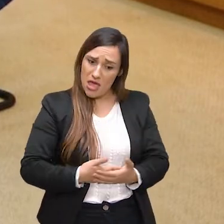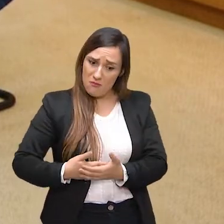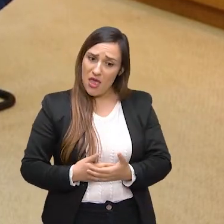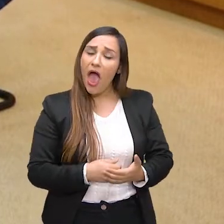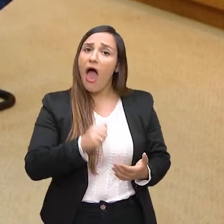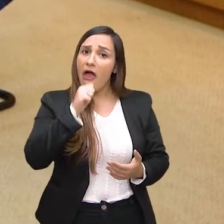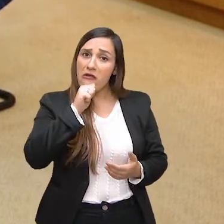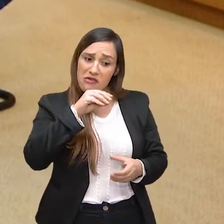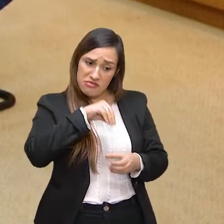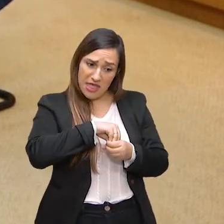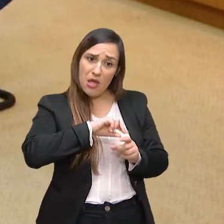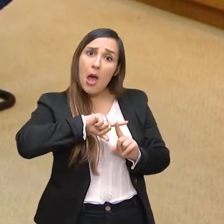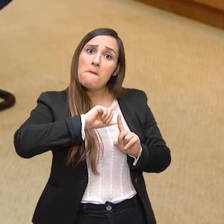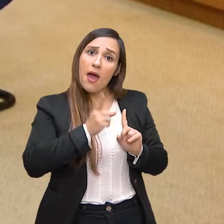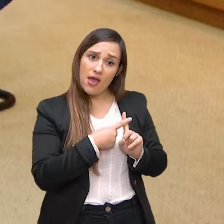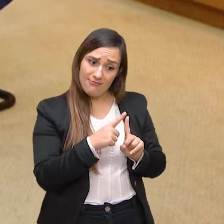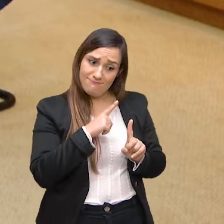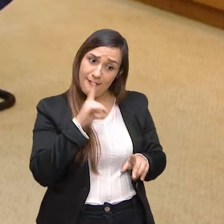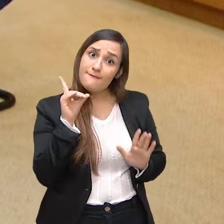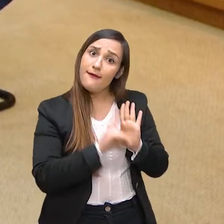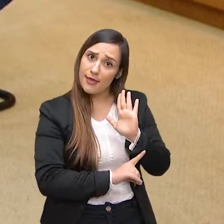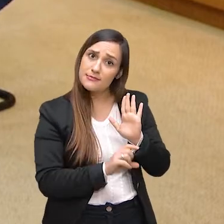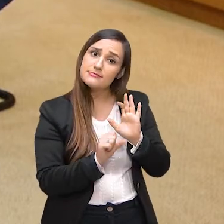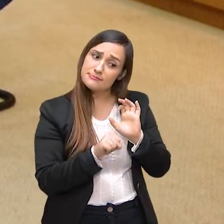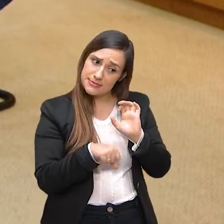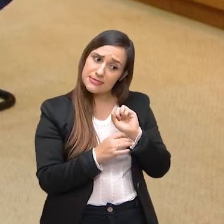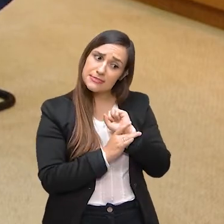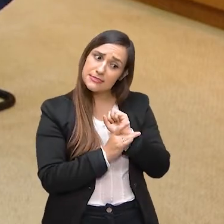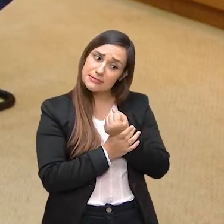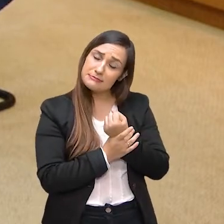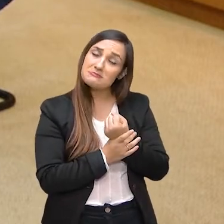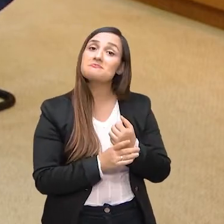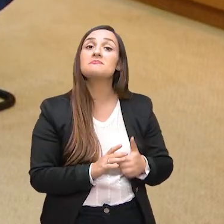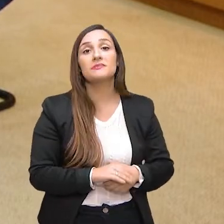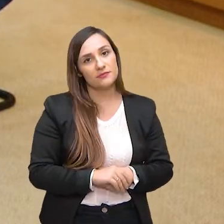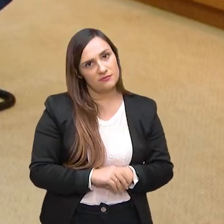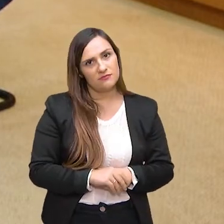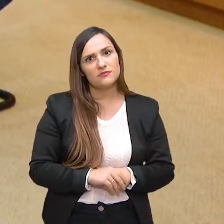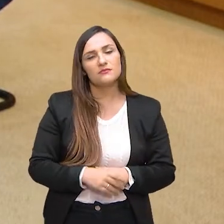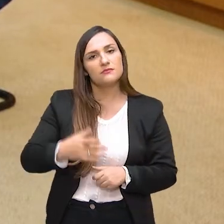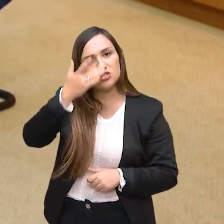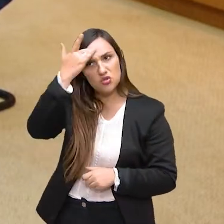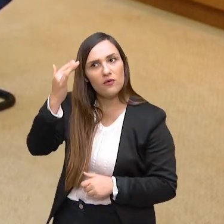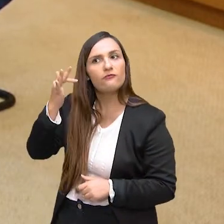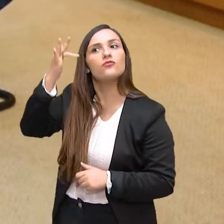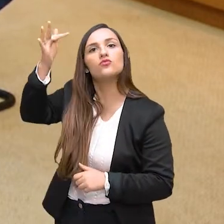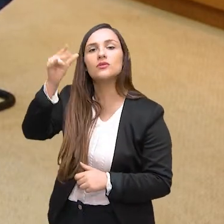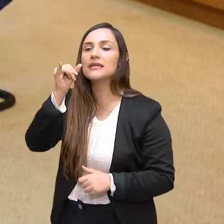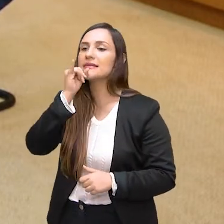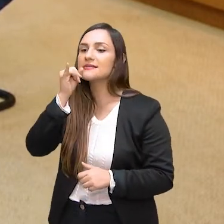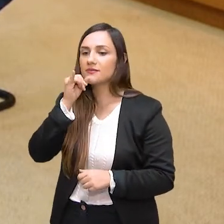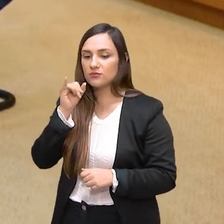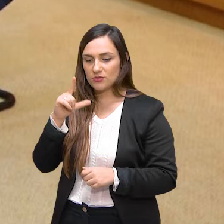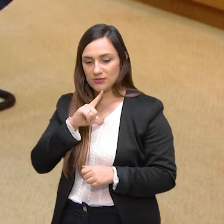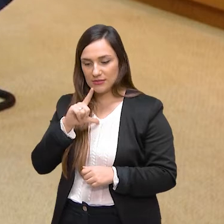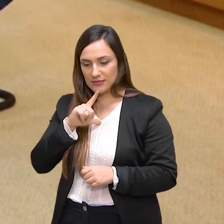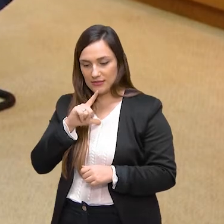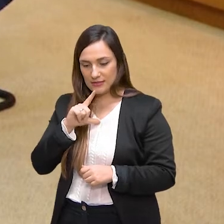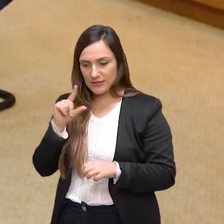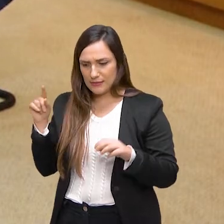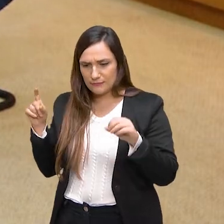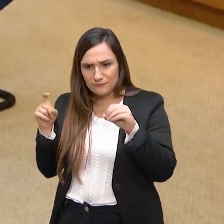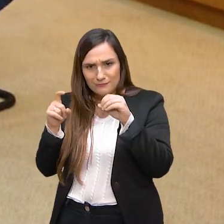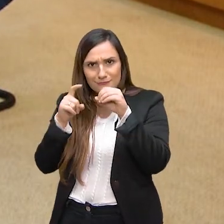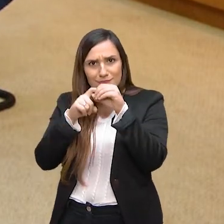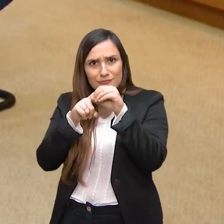nascer, tem os seus direitos assegurados. E eu digo até pessoas do futuro, quando você trata do meio ambiente, por exemplo, quando